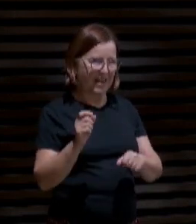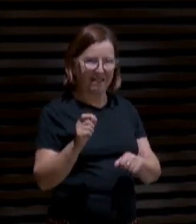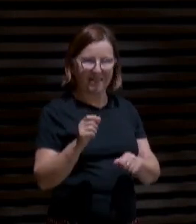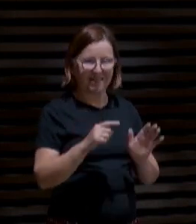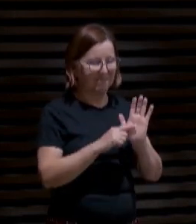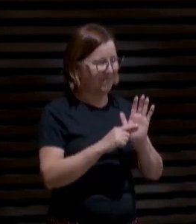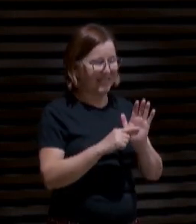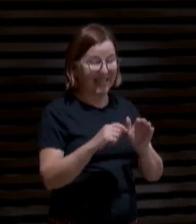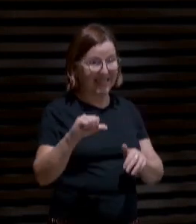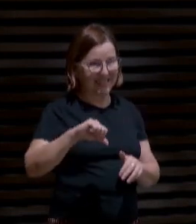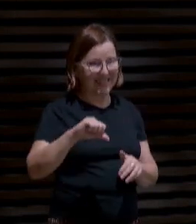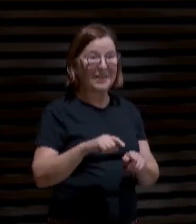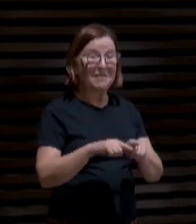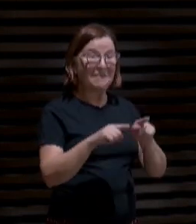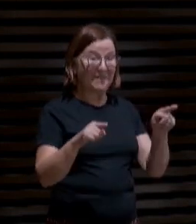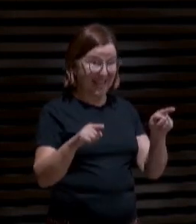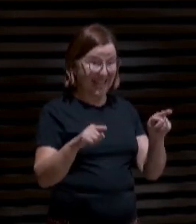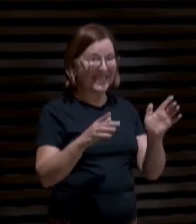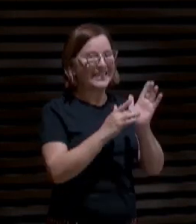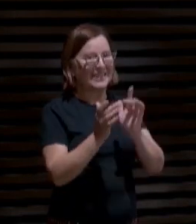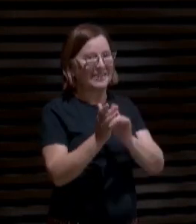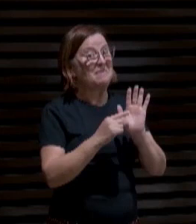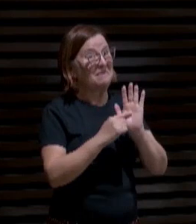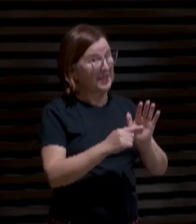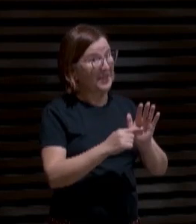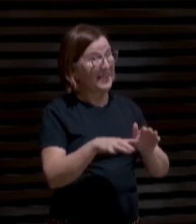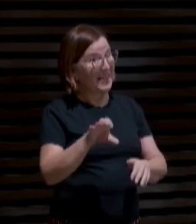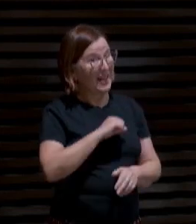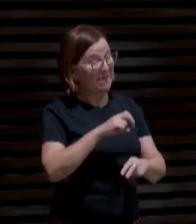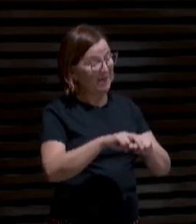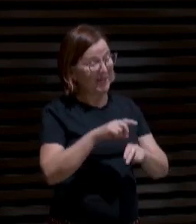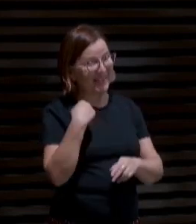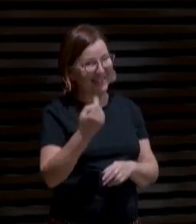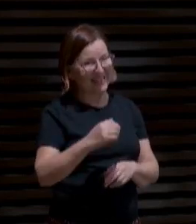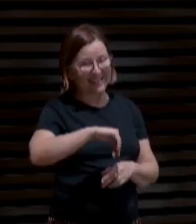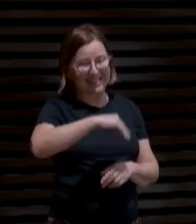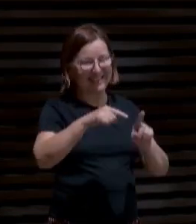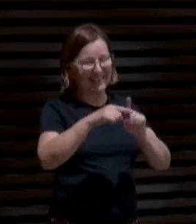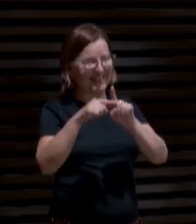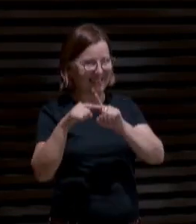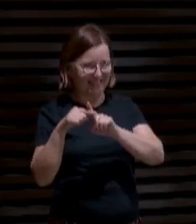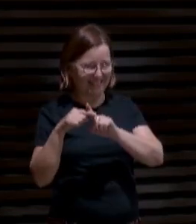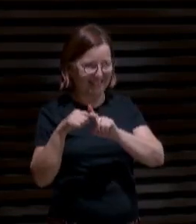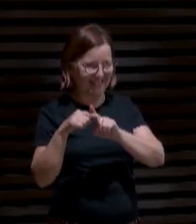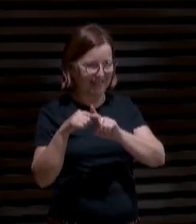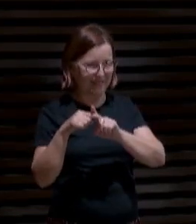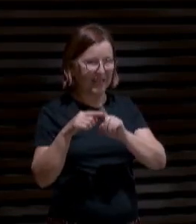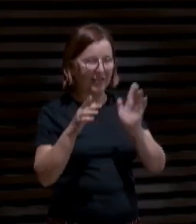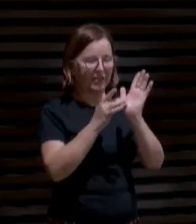Jesus demonstra amor por nós. Foi no Calvário que ele, sem